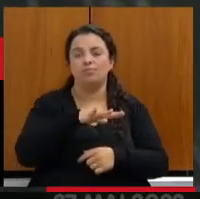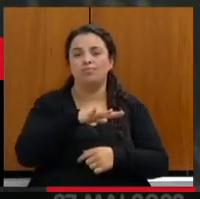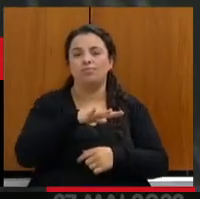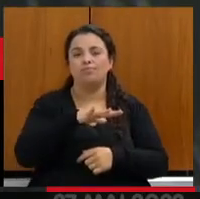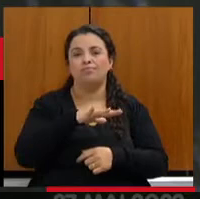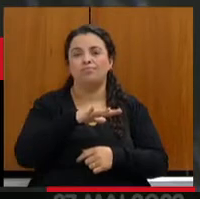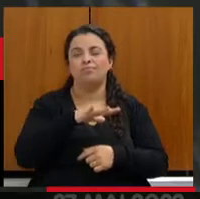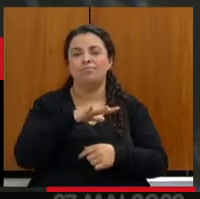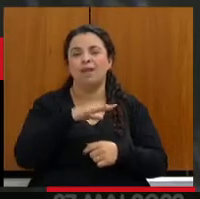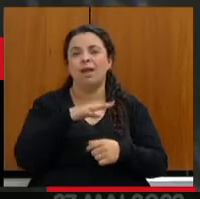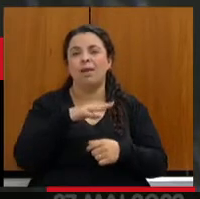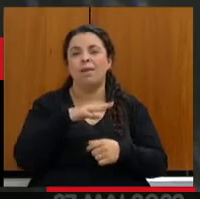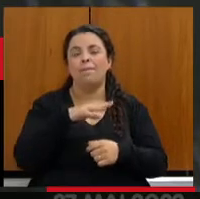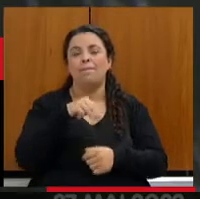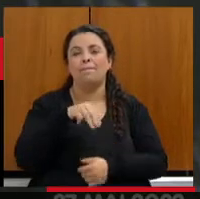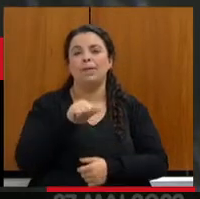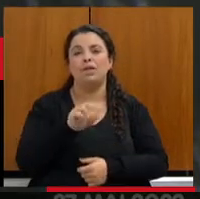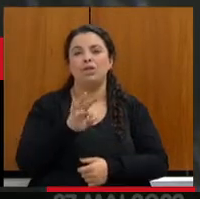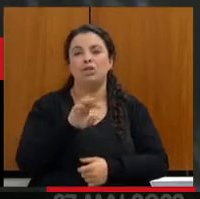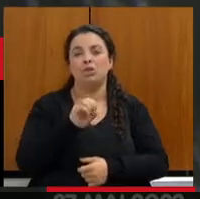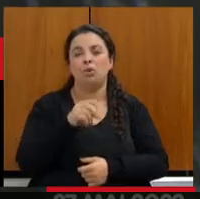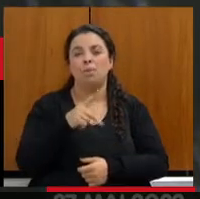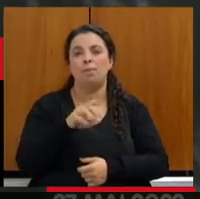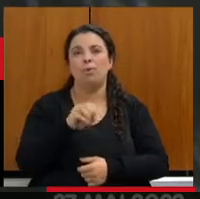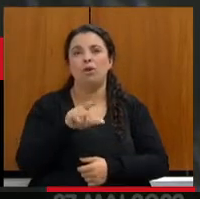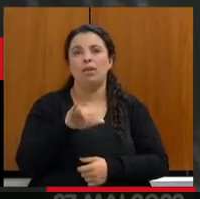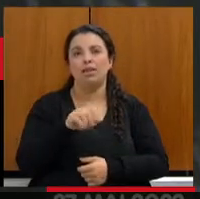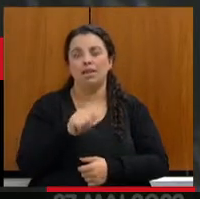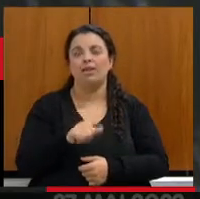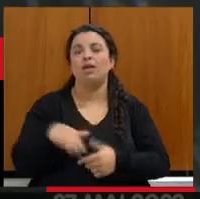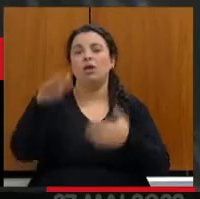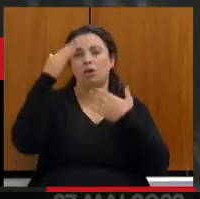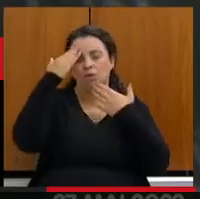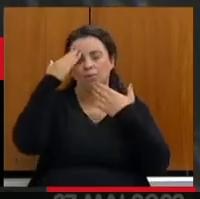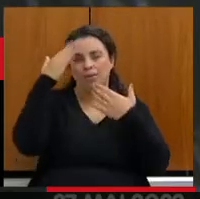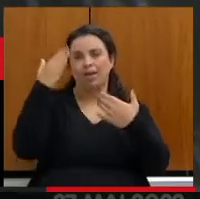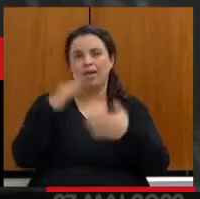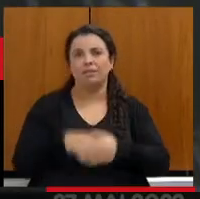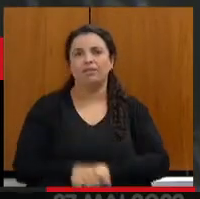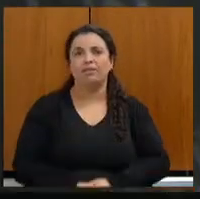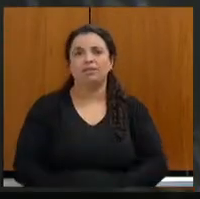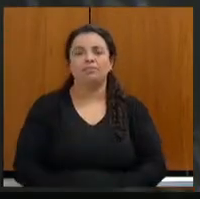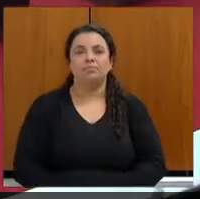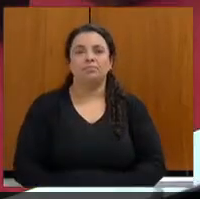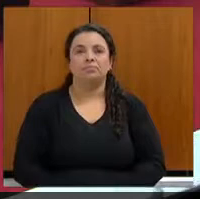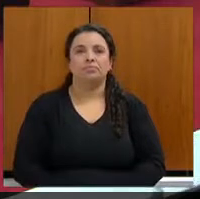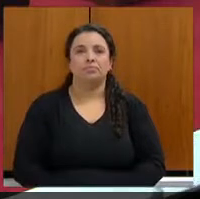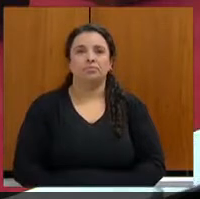tá fazendo o resgate da nossas crianças de tchau ele muito obrigada ó